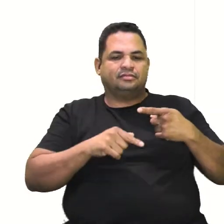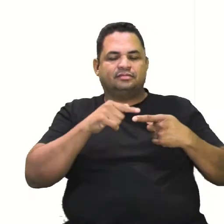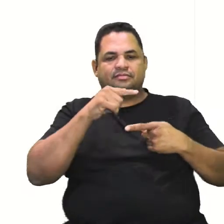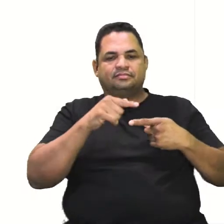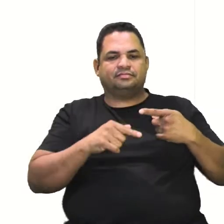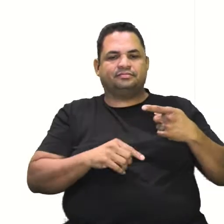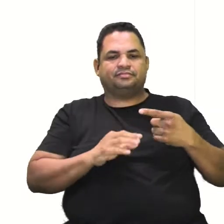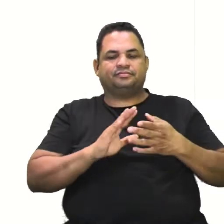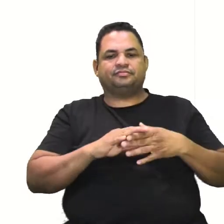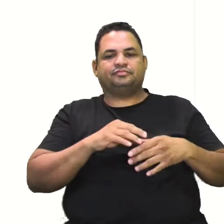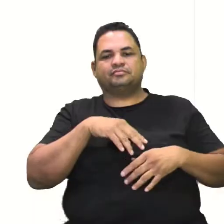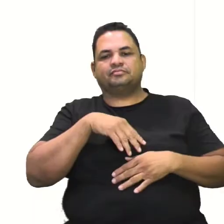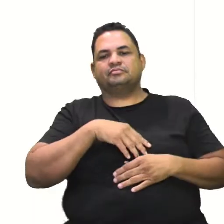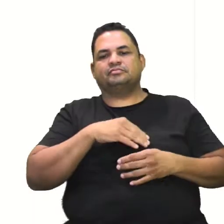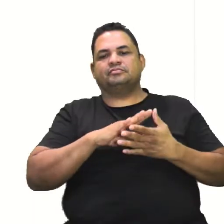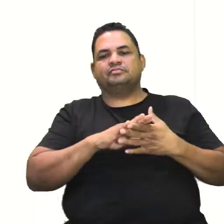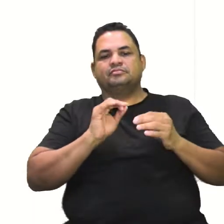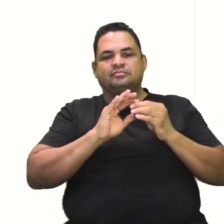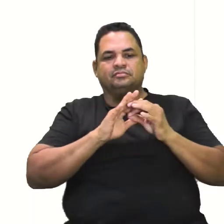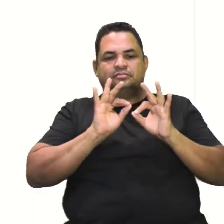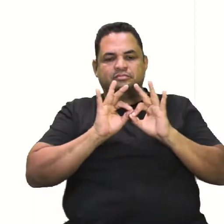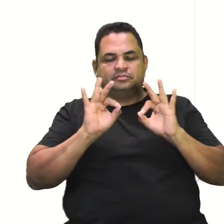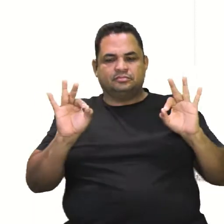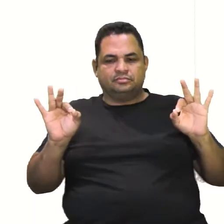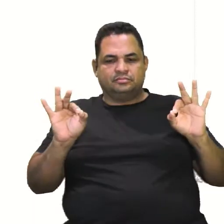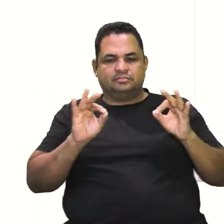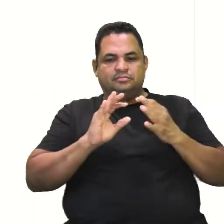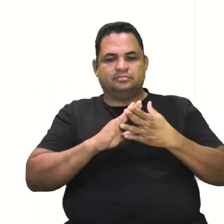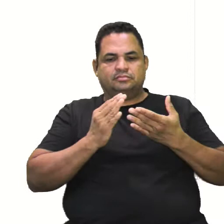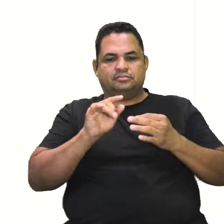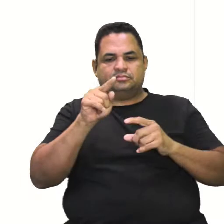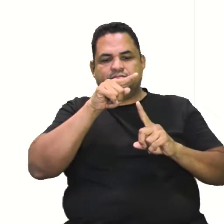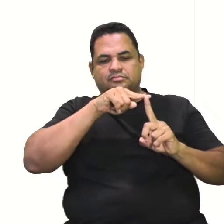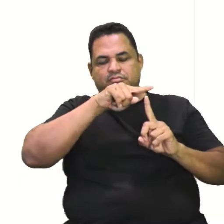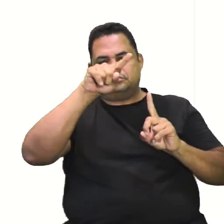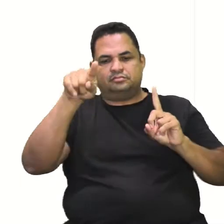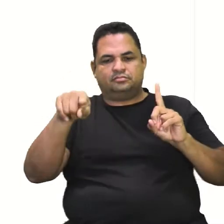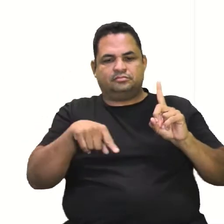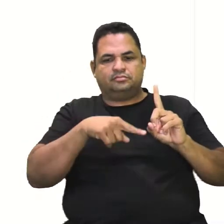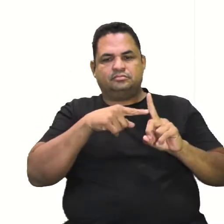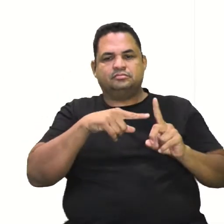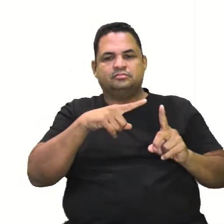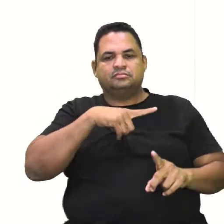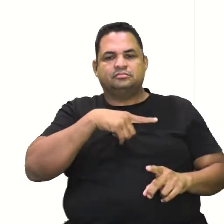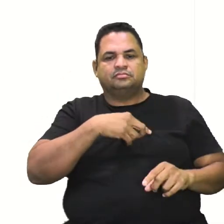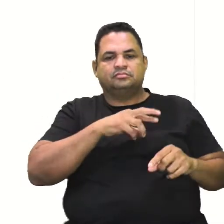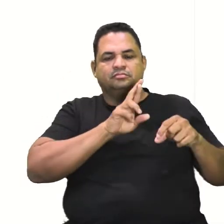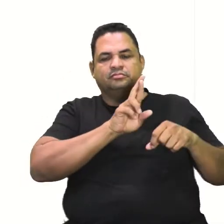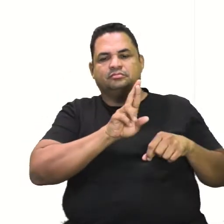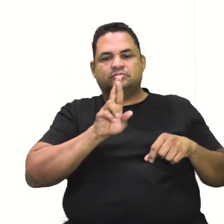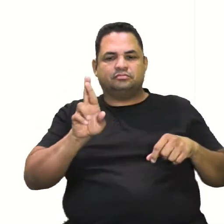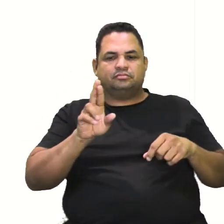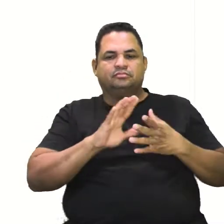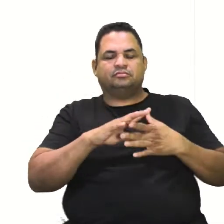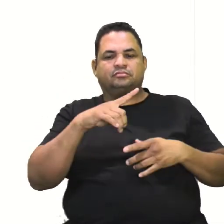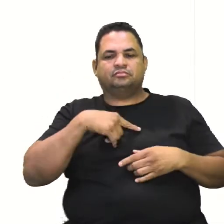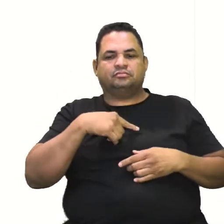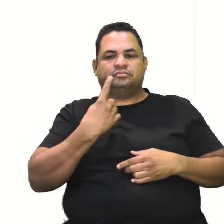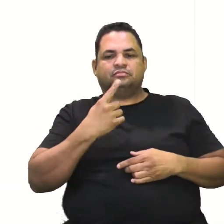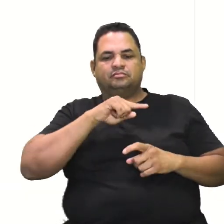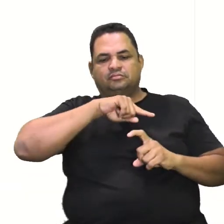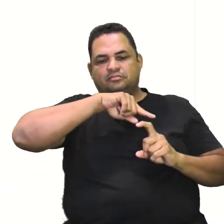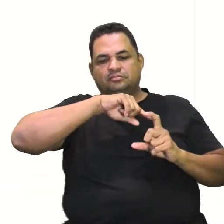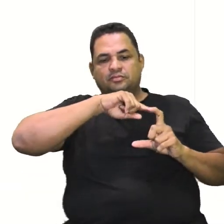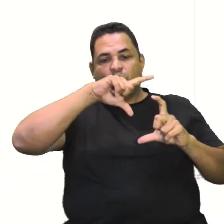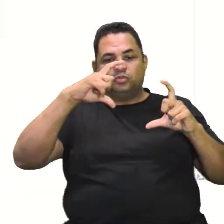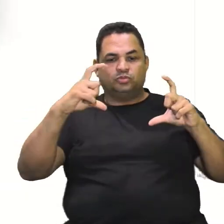é, entre o diâmetro, entre o comprimento da circunferência e o diâmetro. Então, quando a gente tem dois raios, a gente tem um diâmetro,